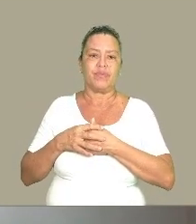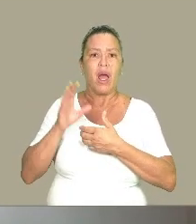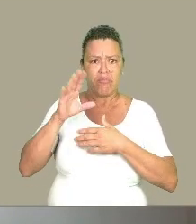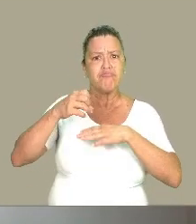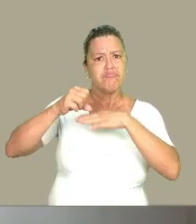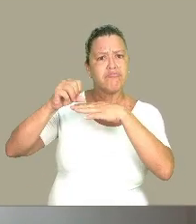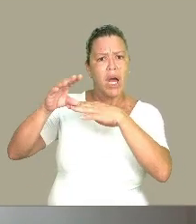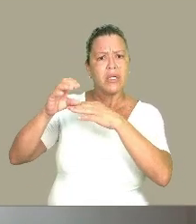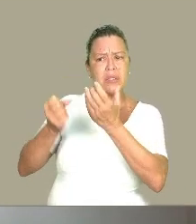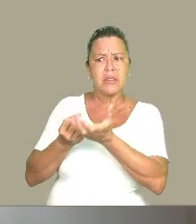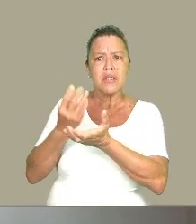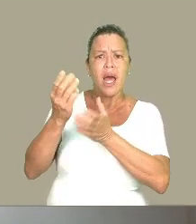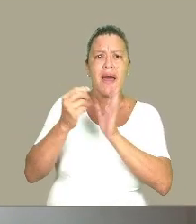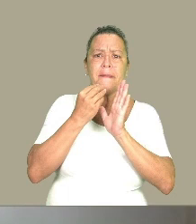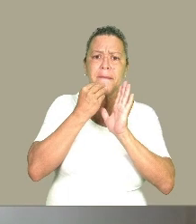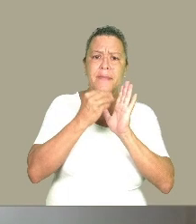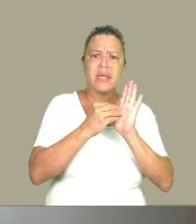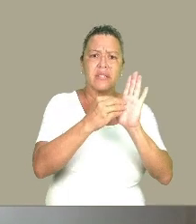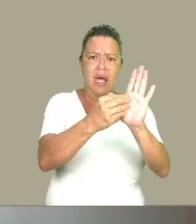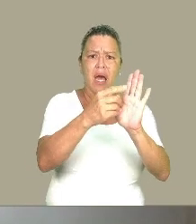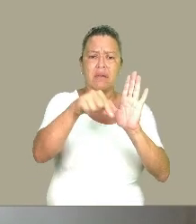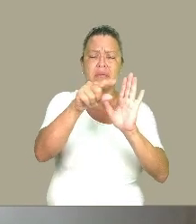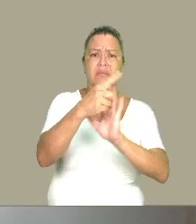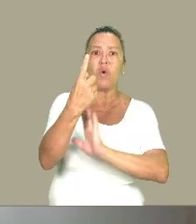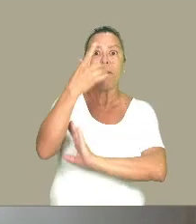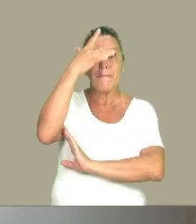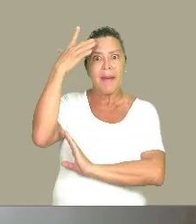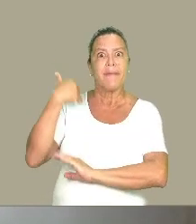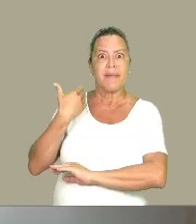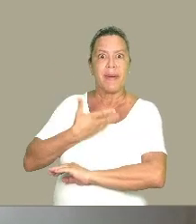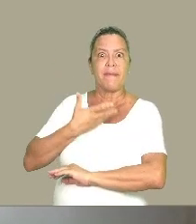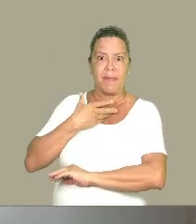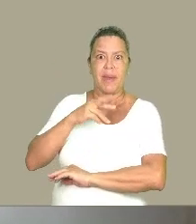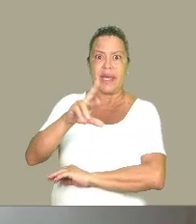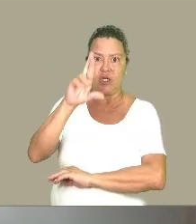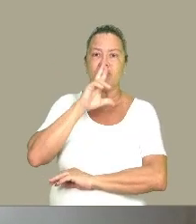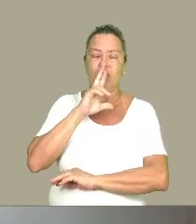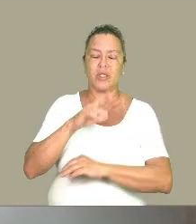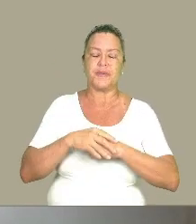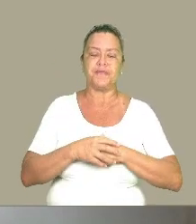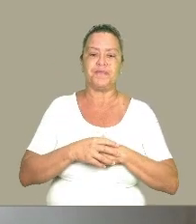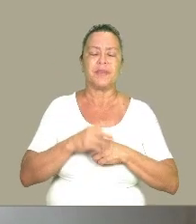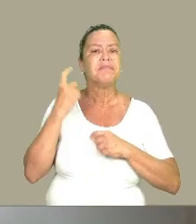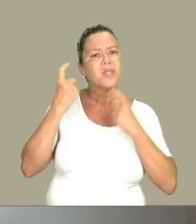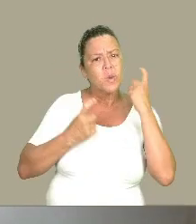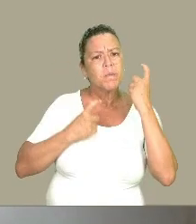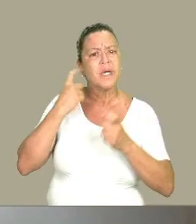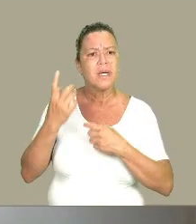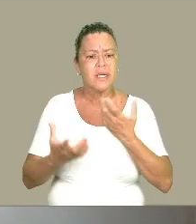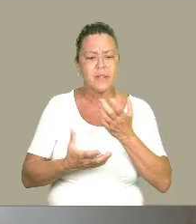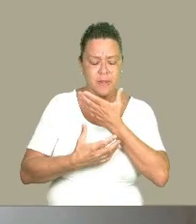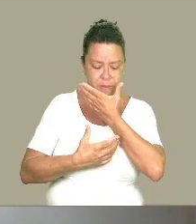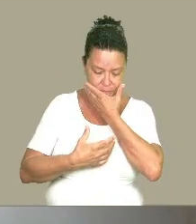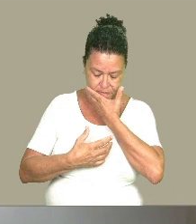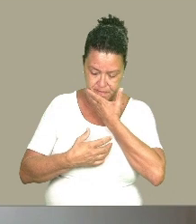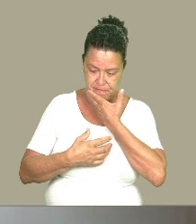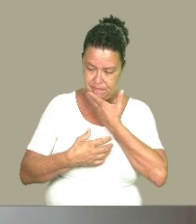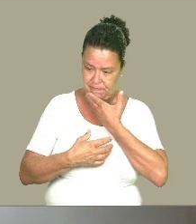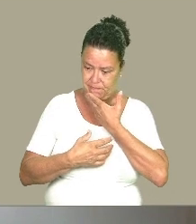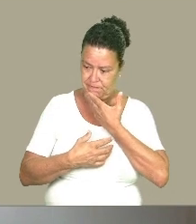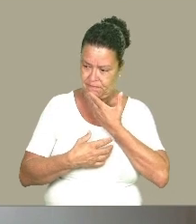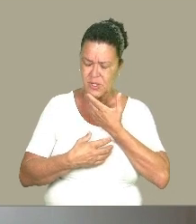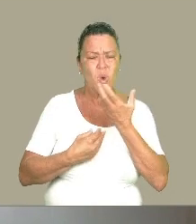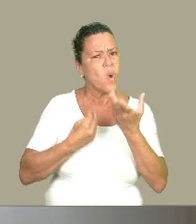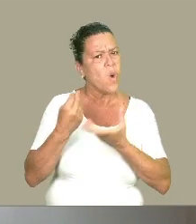meus espíritas e uma amiga minha me respondeu um pouco preocupada, né? Como